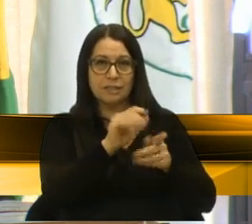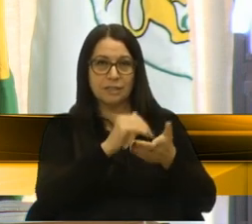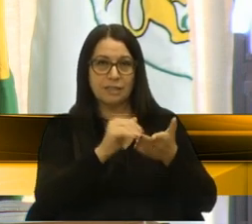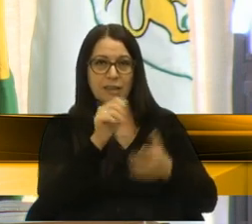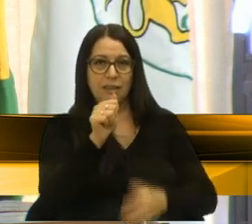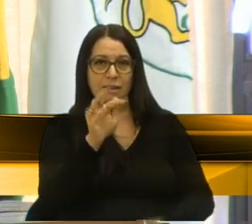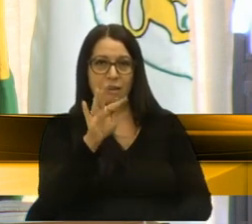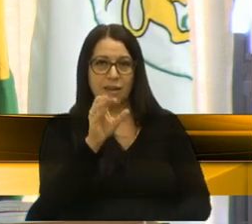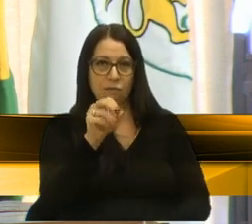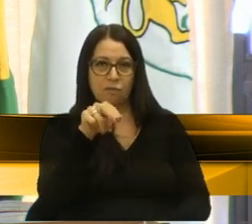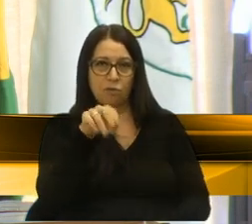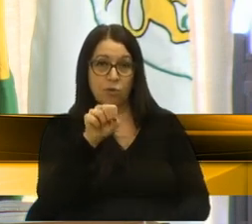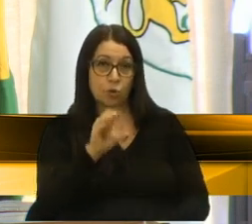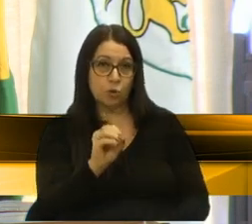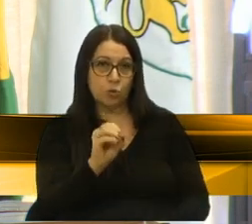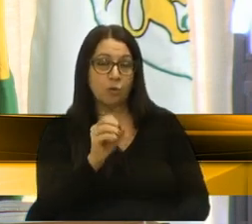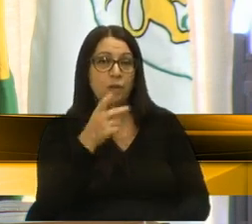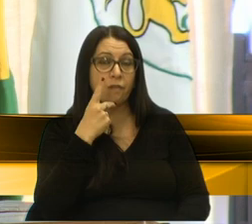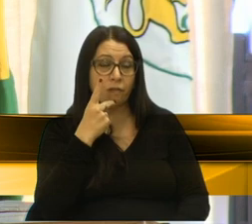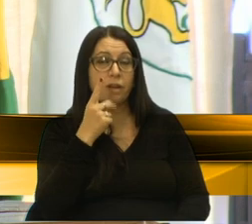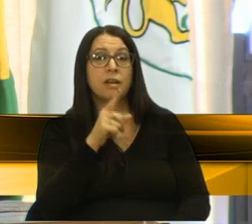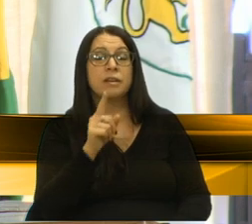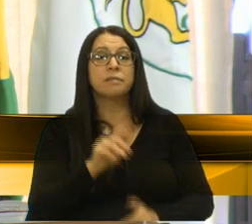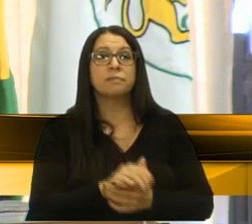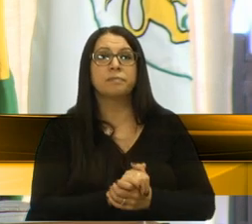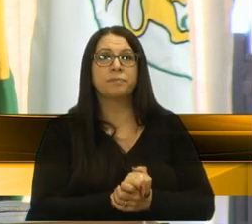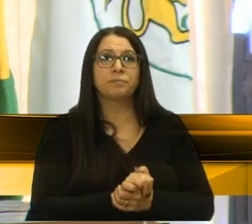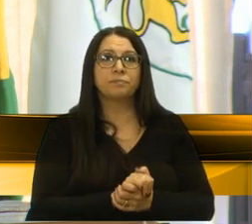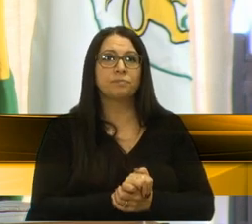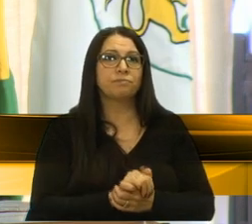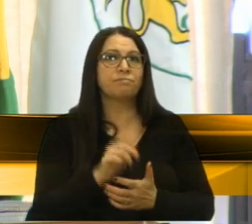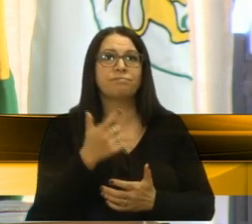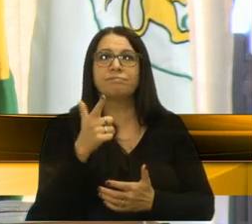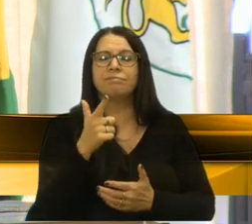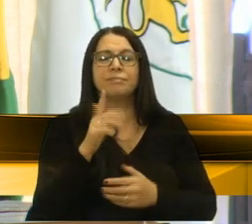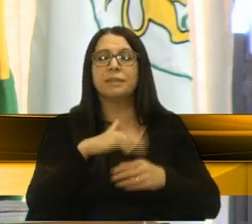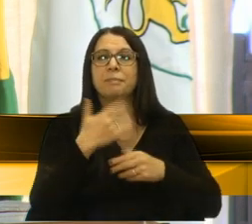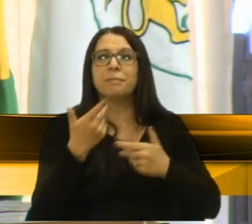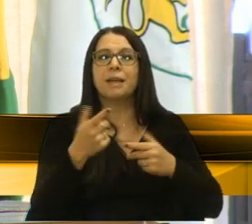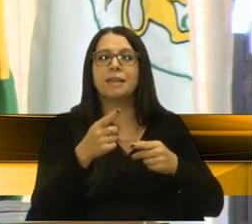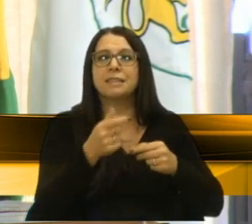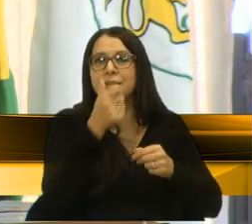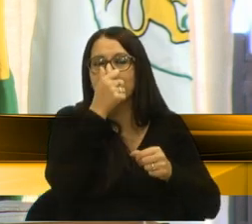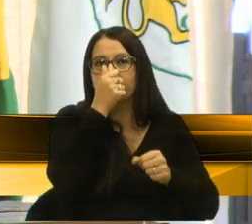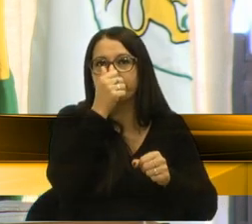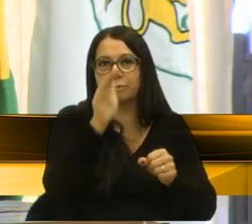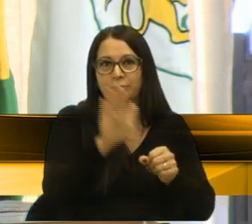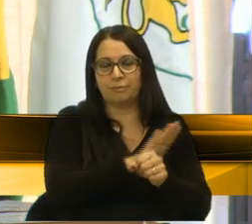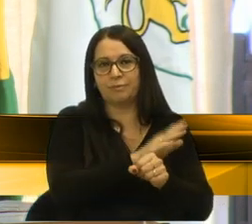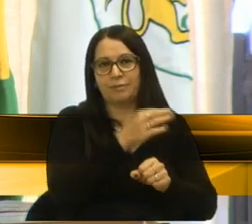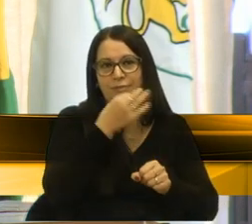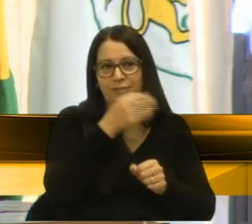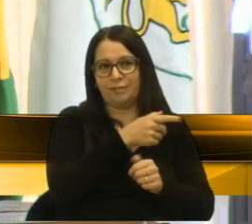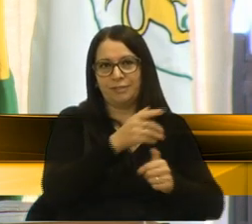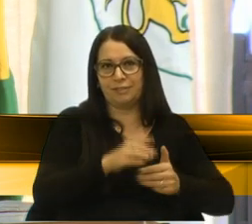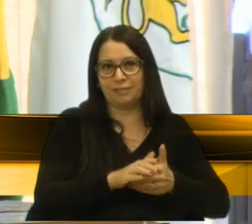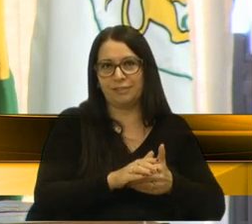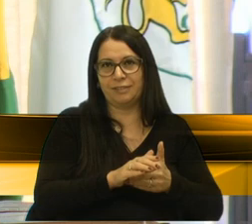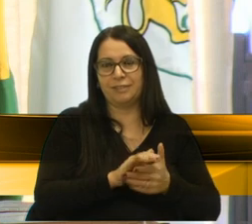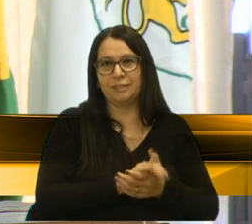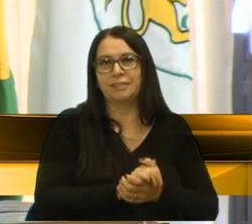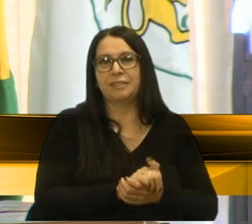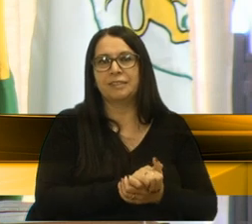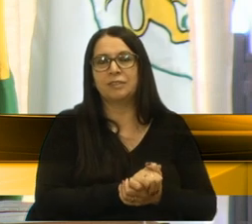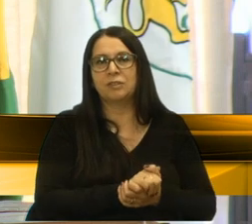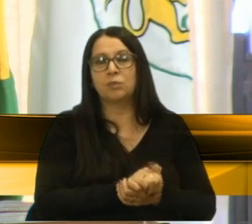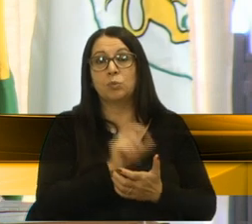Afonso, na sua fala diz que não há excedente de lotação no transporte de Caxias.